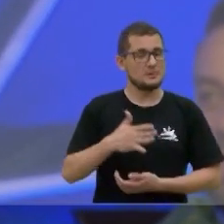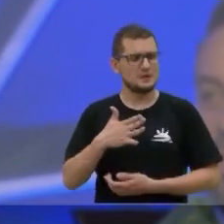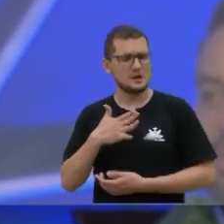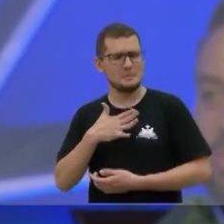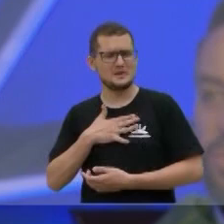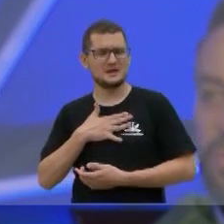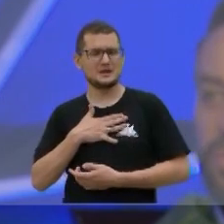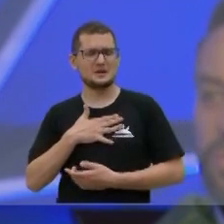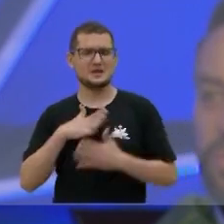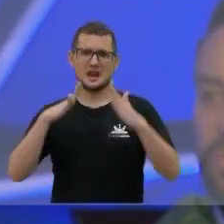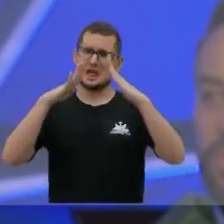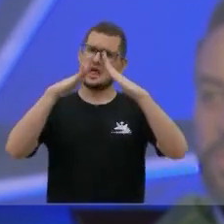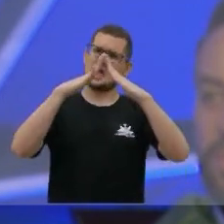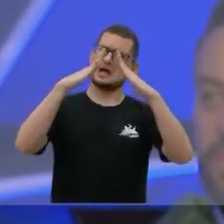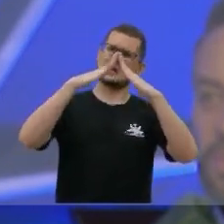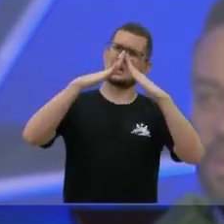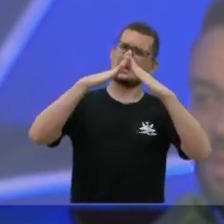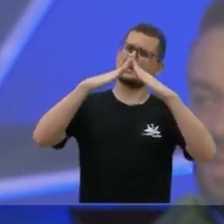telhado